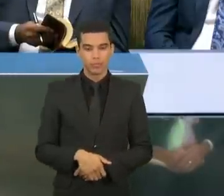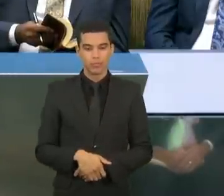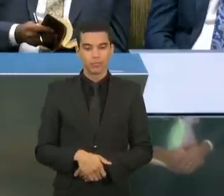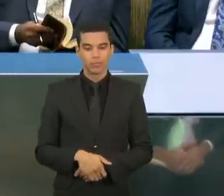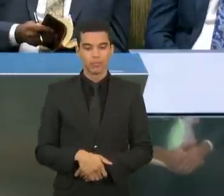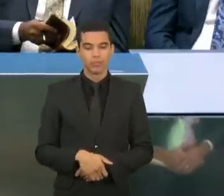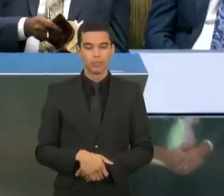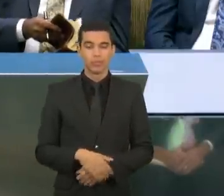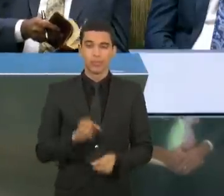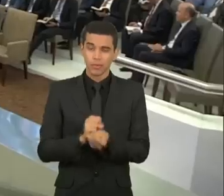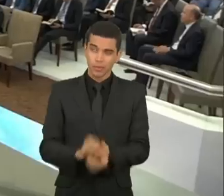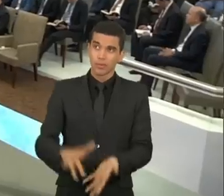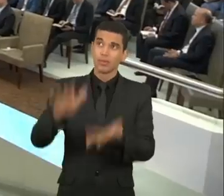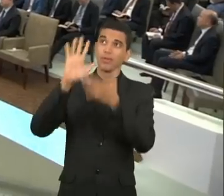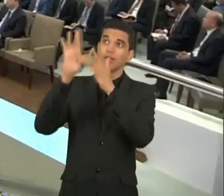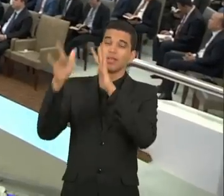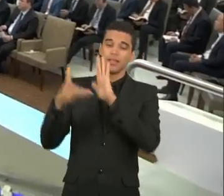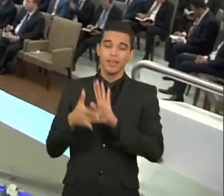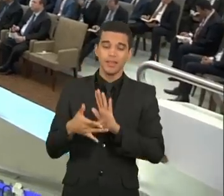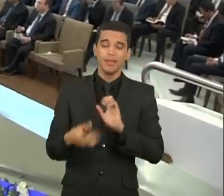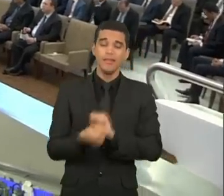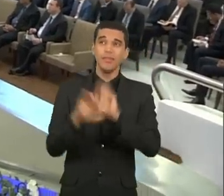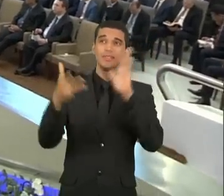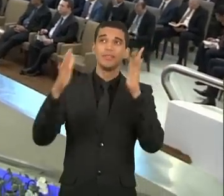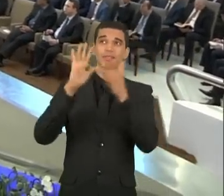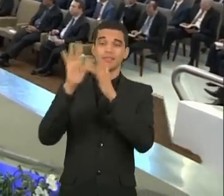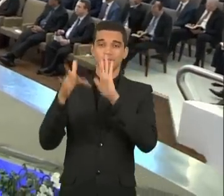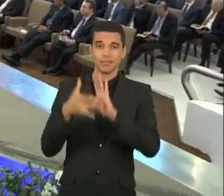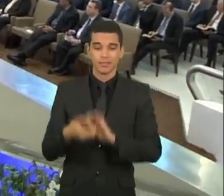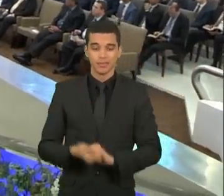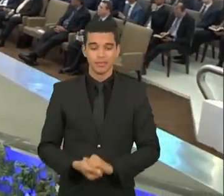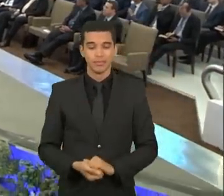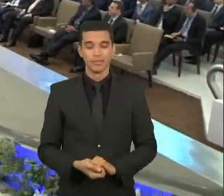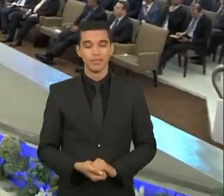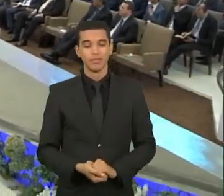Pelo amor de Deus, dá glória a Jesus.